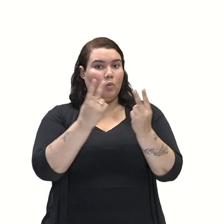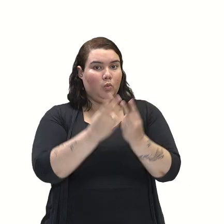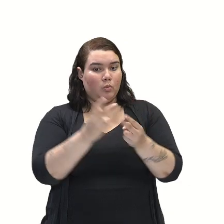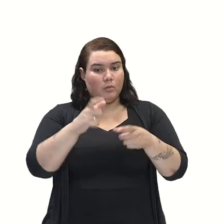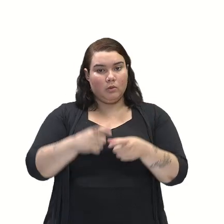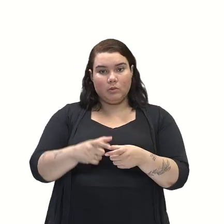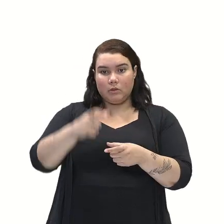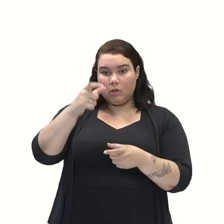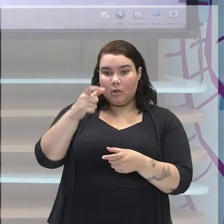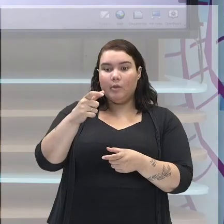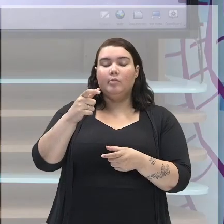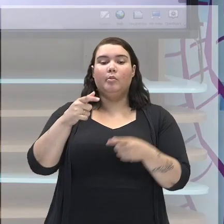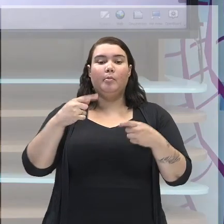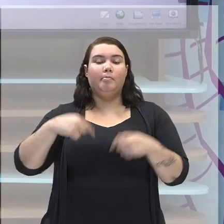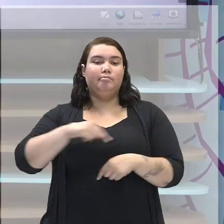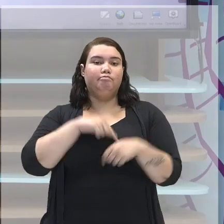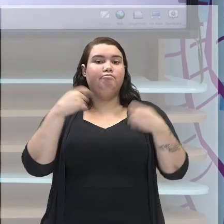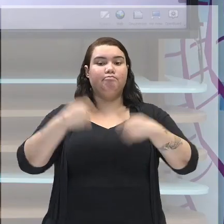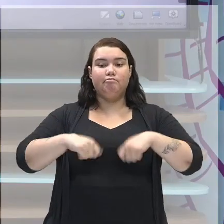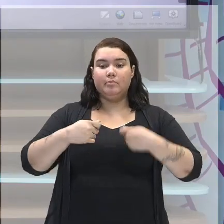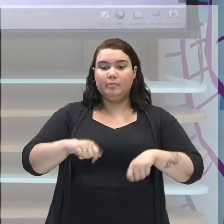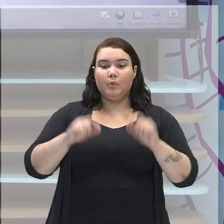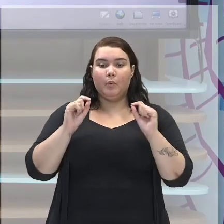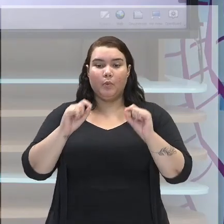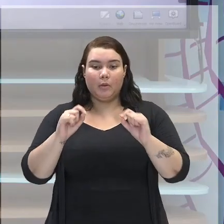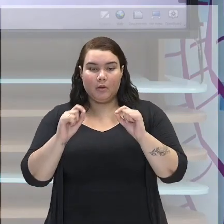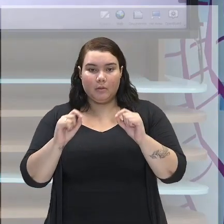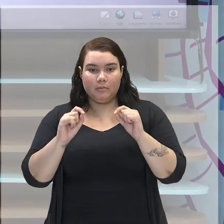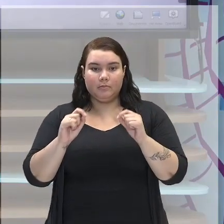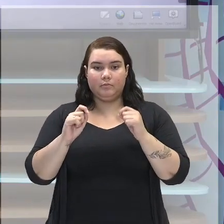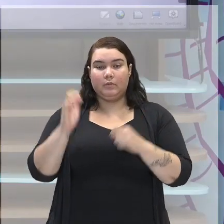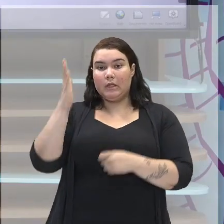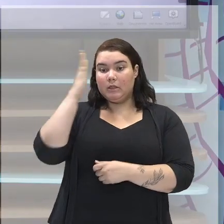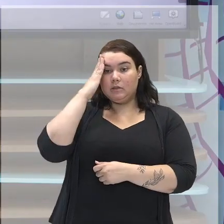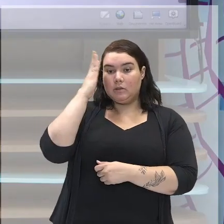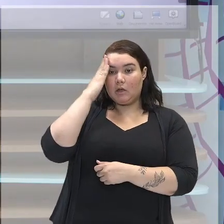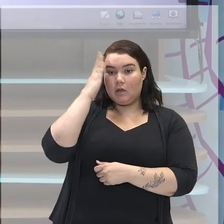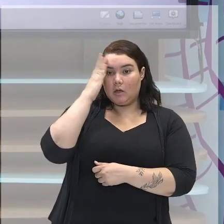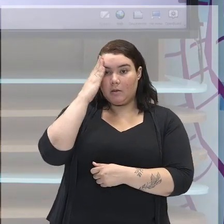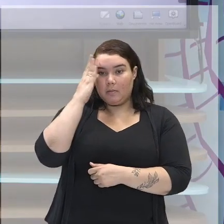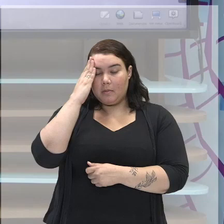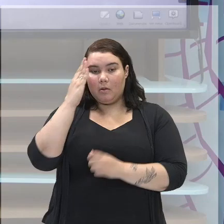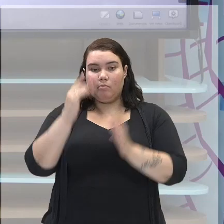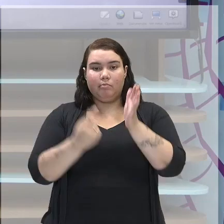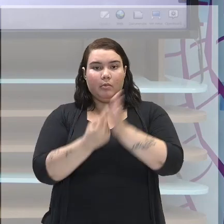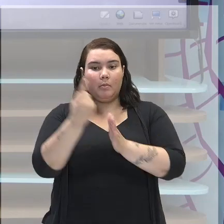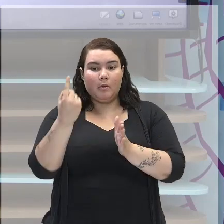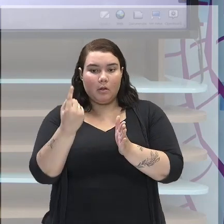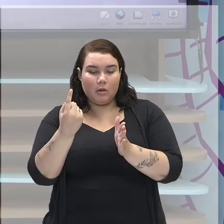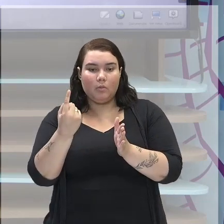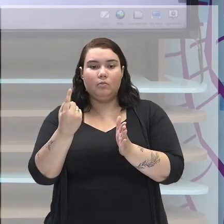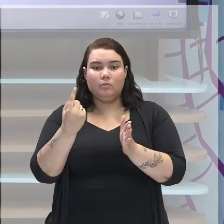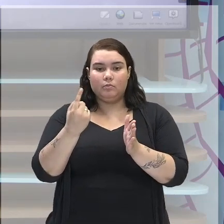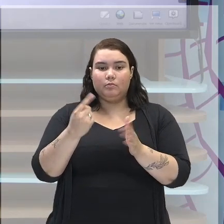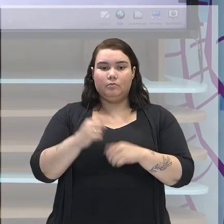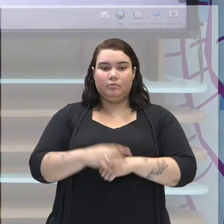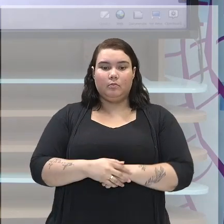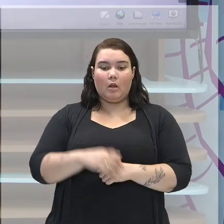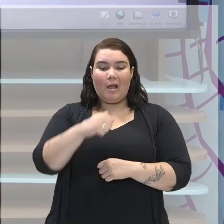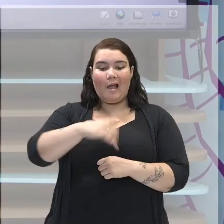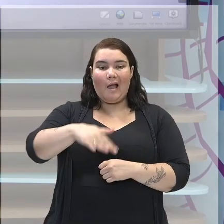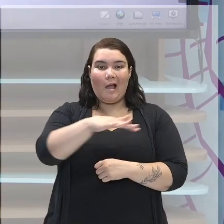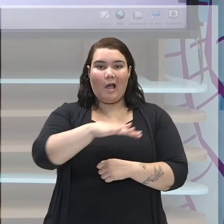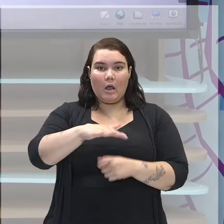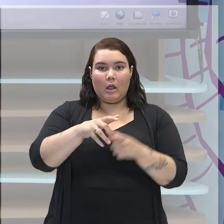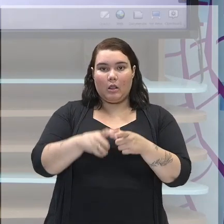um cilindro, nós precisamos saber primeiro, olha, a área da